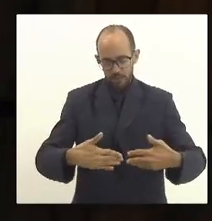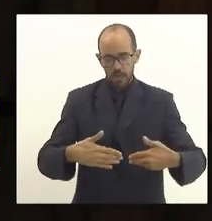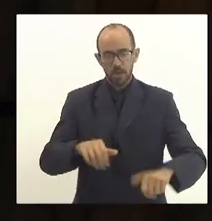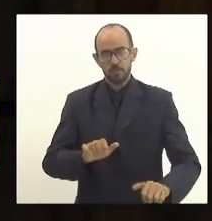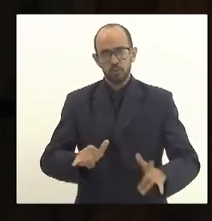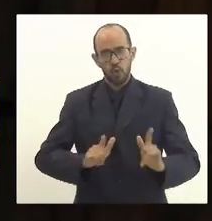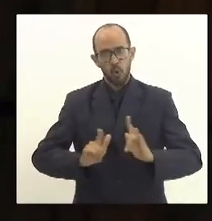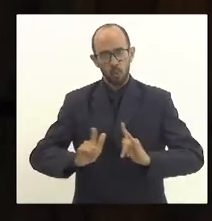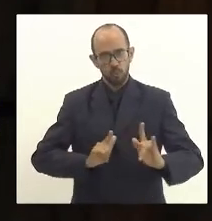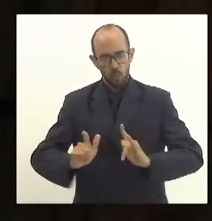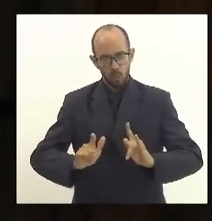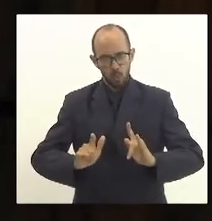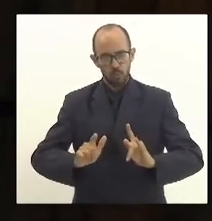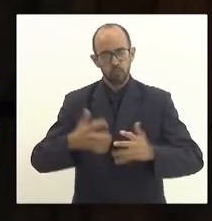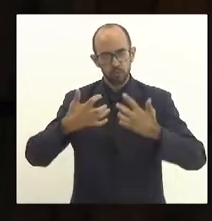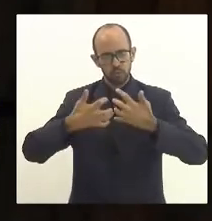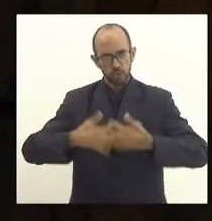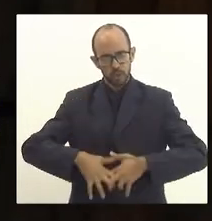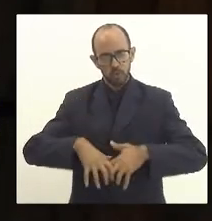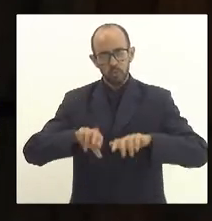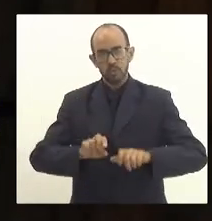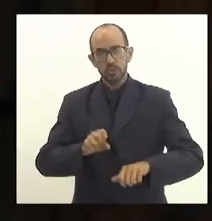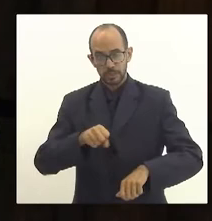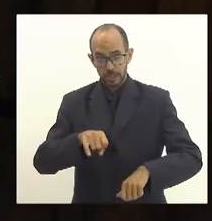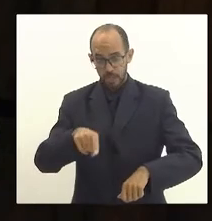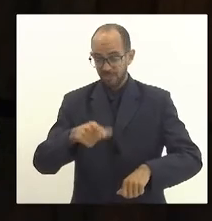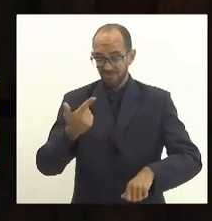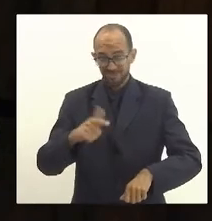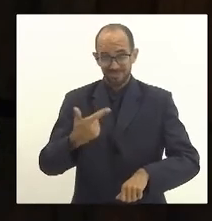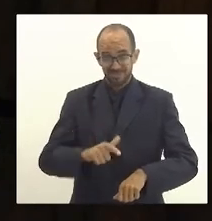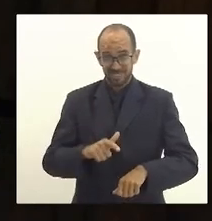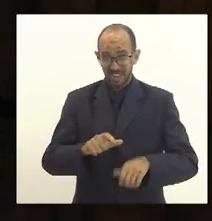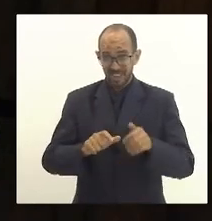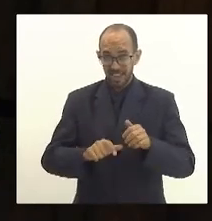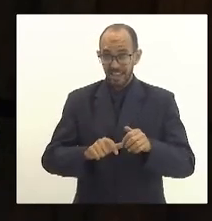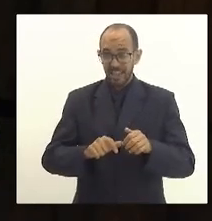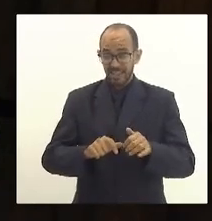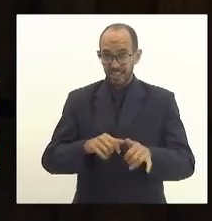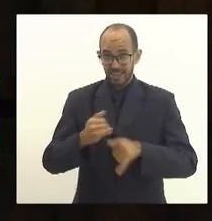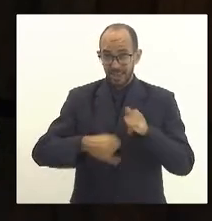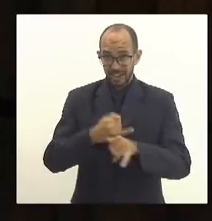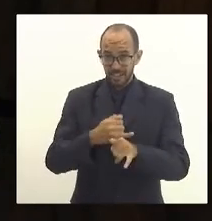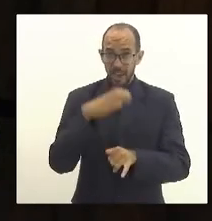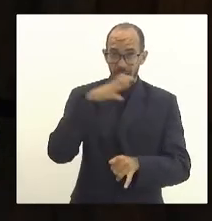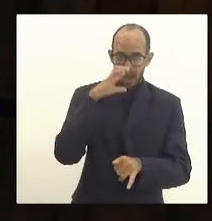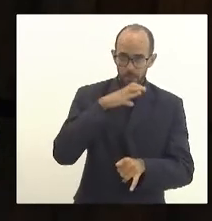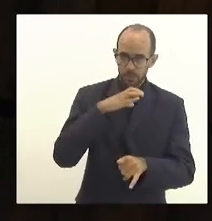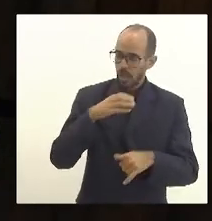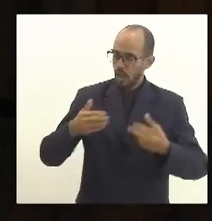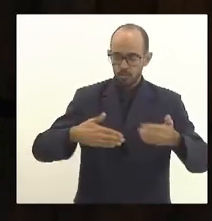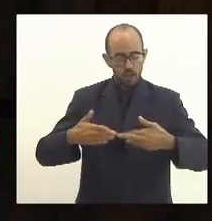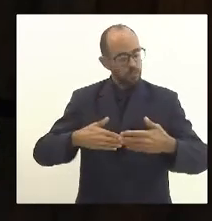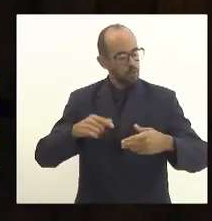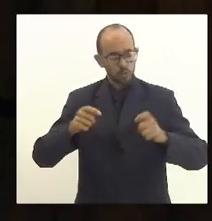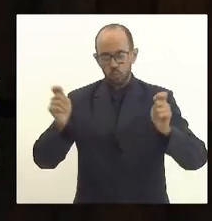ou com um processo de precisão, se ele não tiver a latência quase zero, a fábrica não consegue